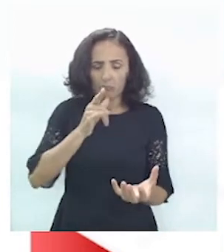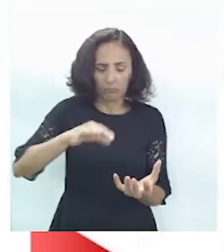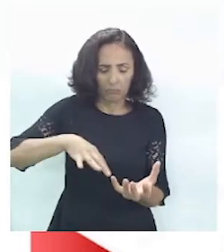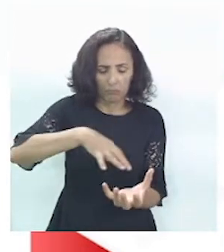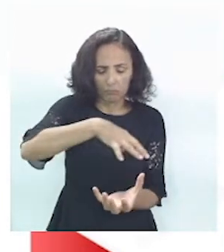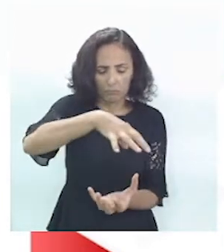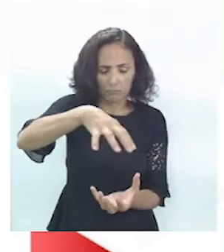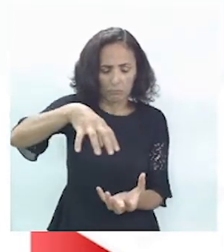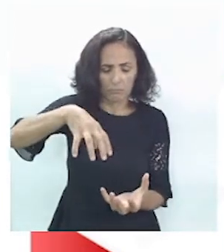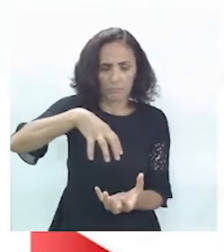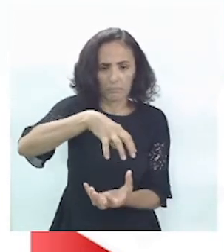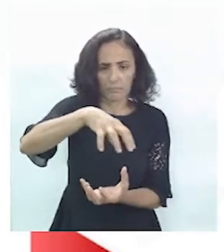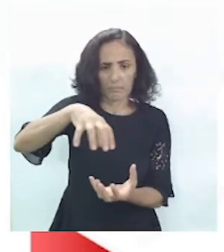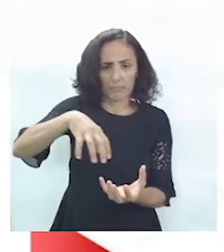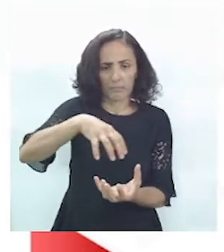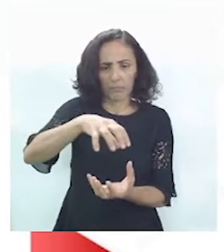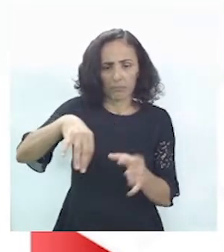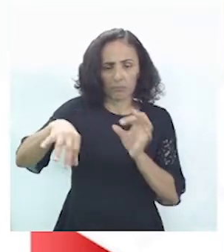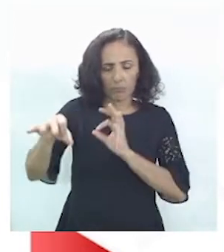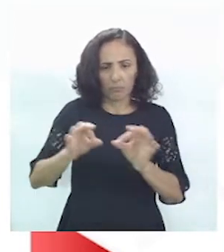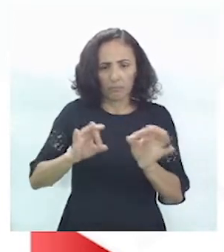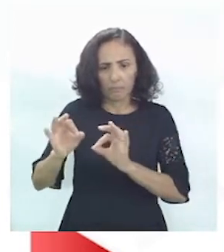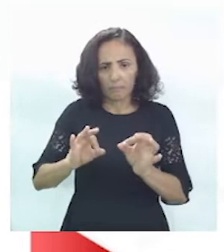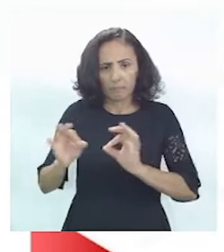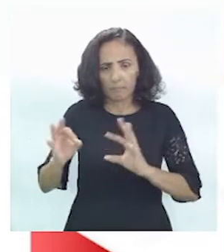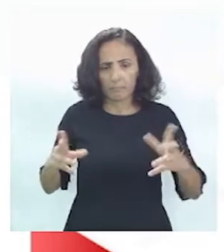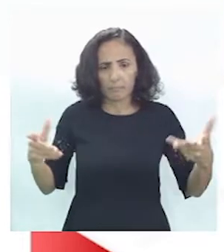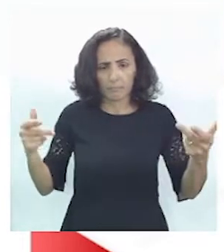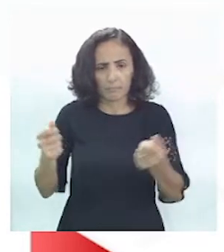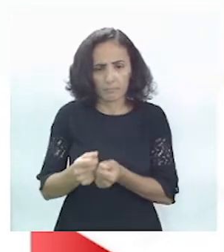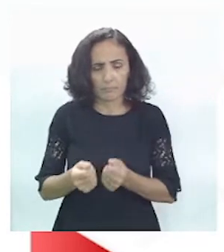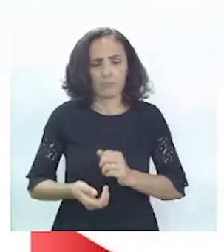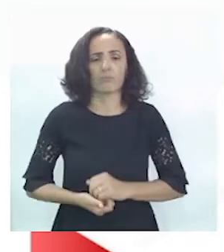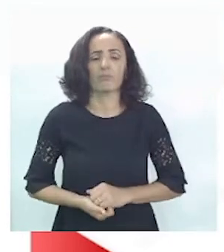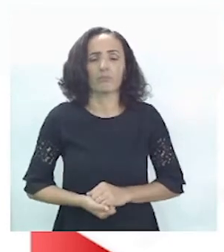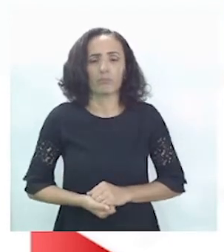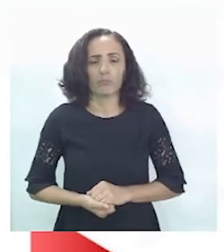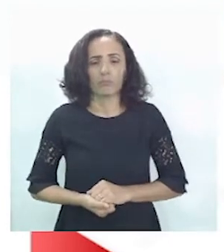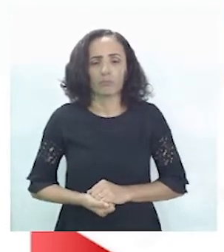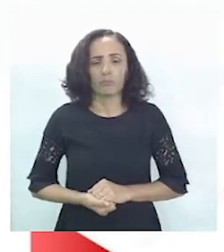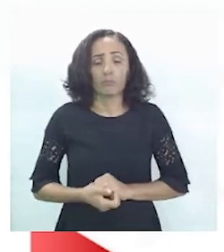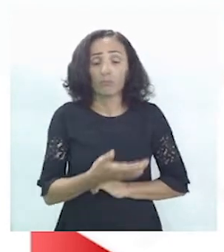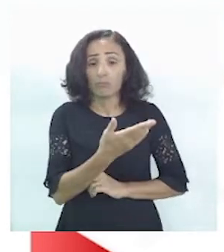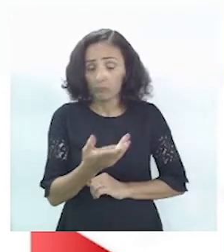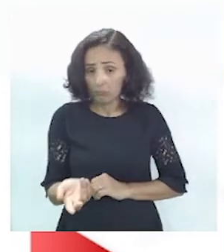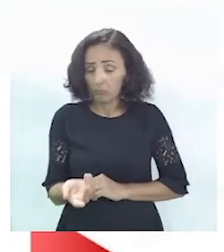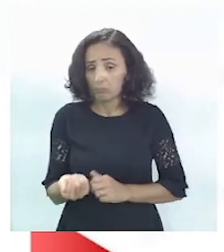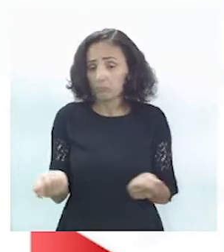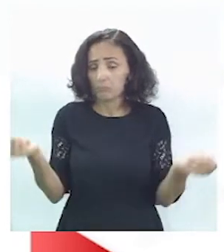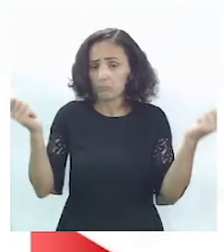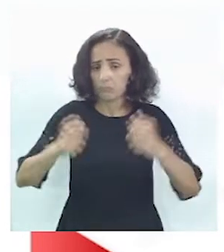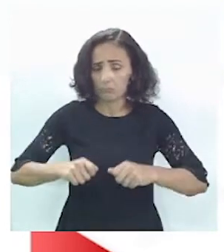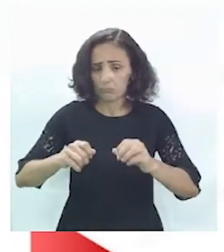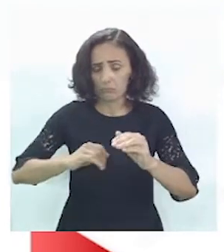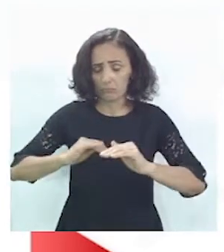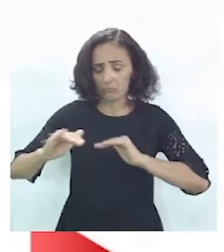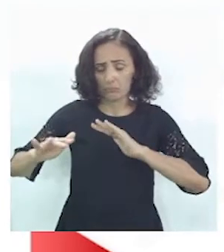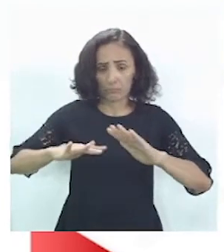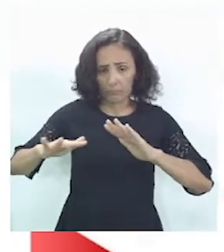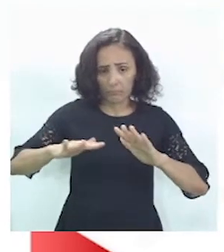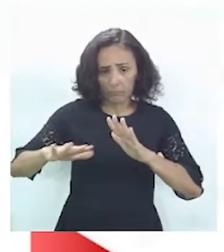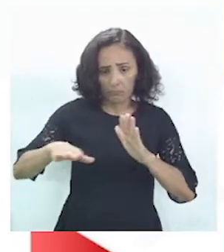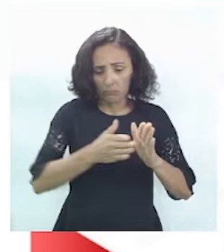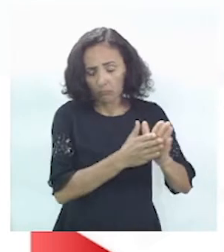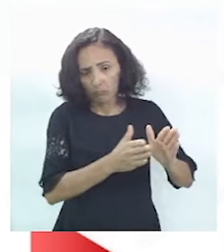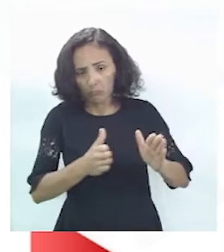extensa rede de tubos que irão revestir as suas paredes. A função do vapor é movimentar as